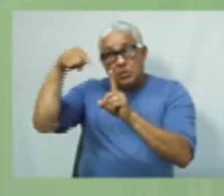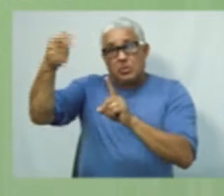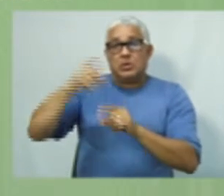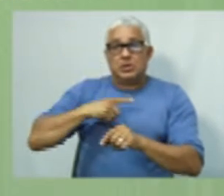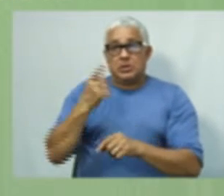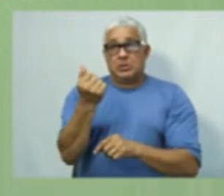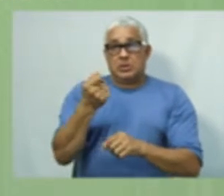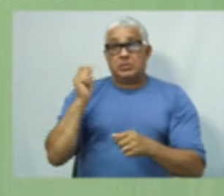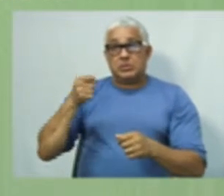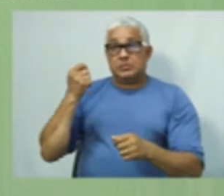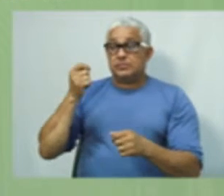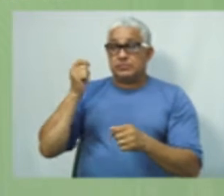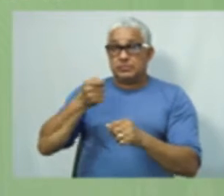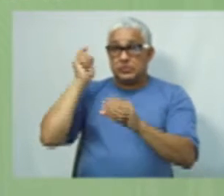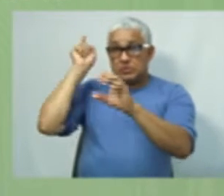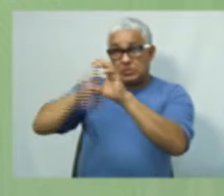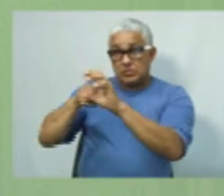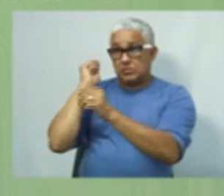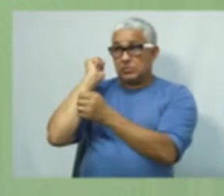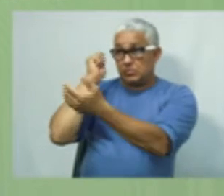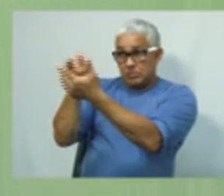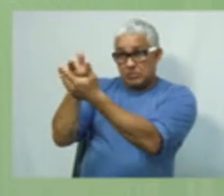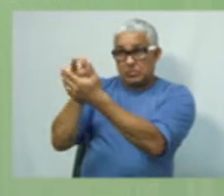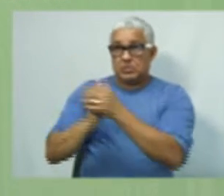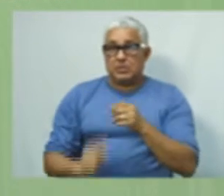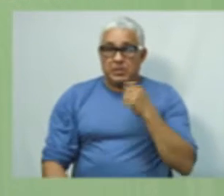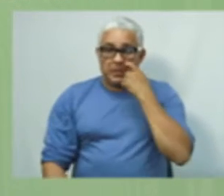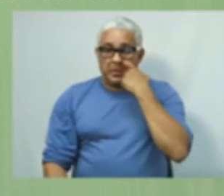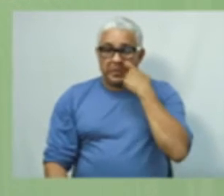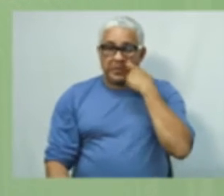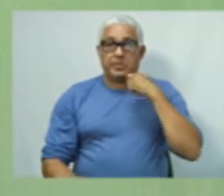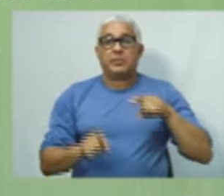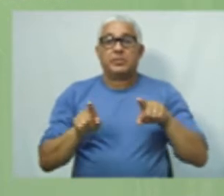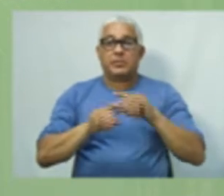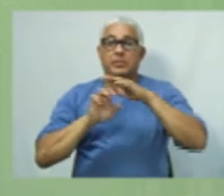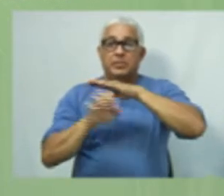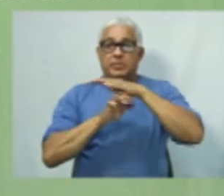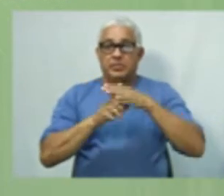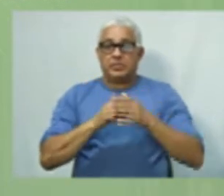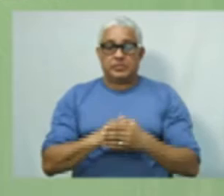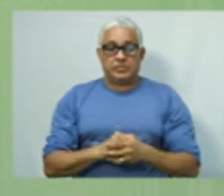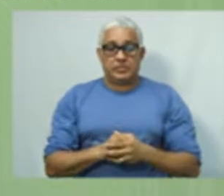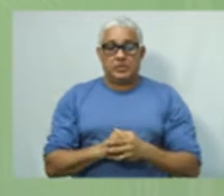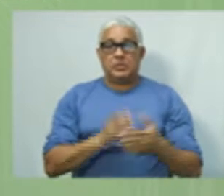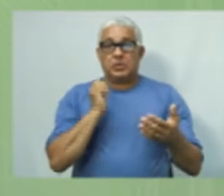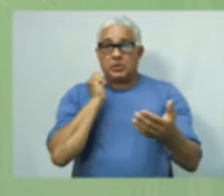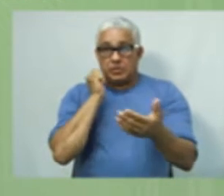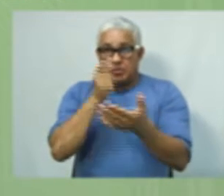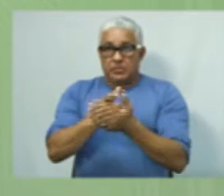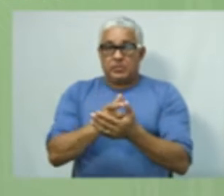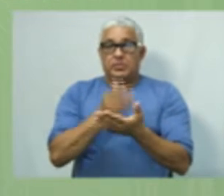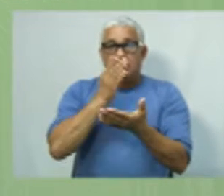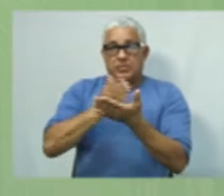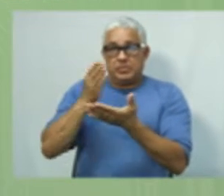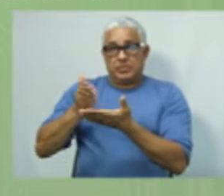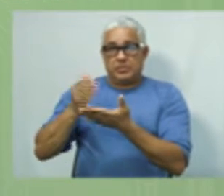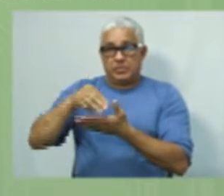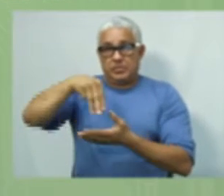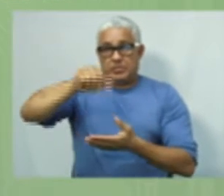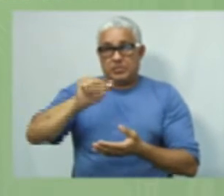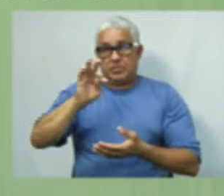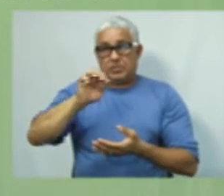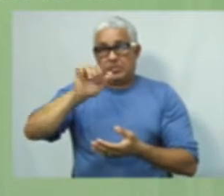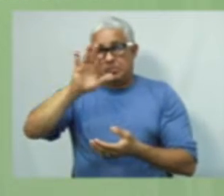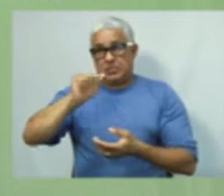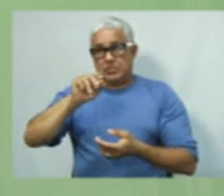preciso cumprir os meus compromissos. Quando a empresa compra a prazo, matéria-prima, mercadoria, significa que os seus